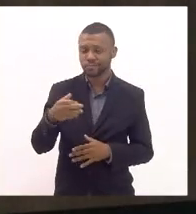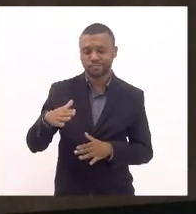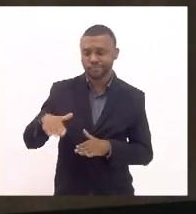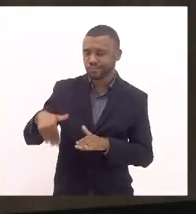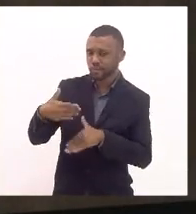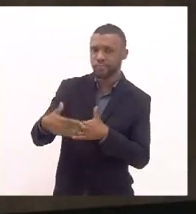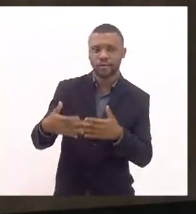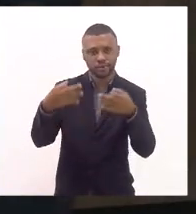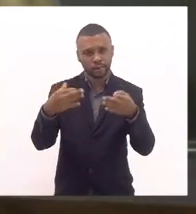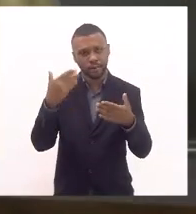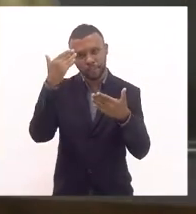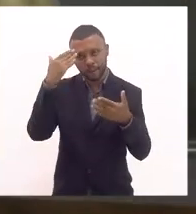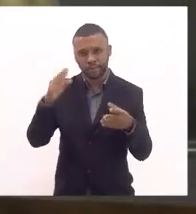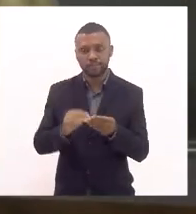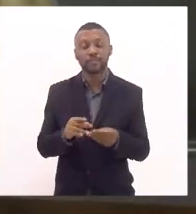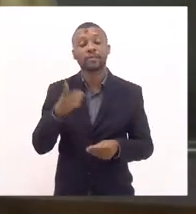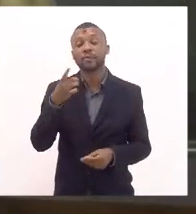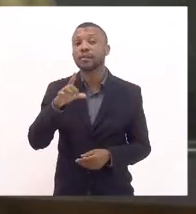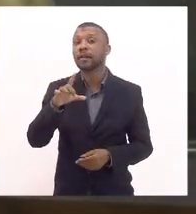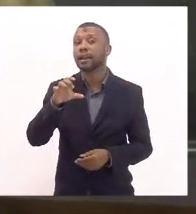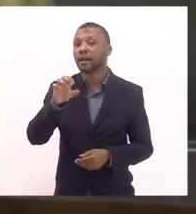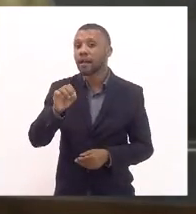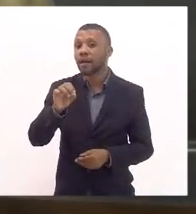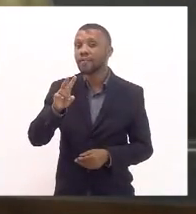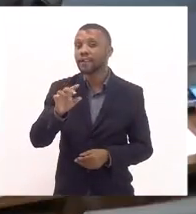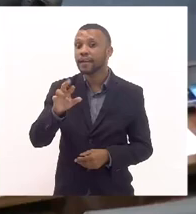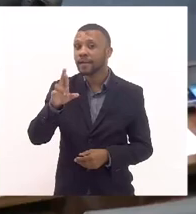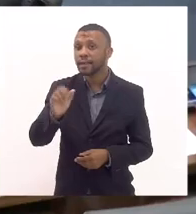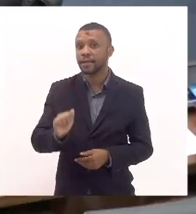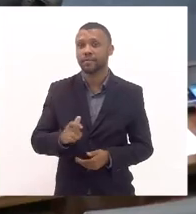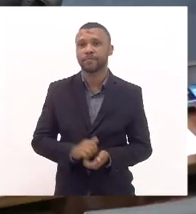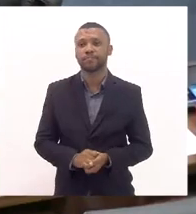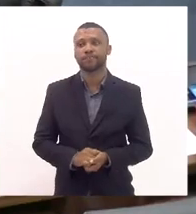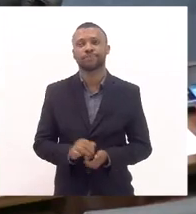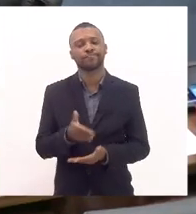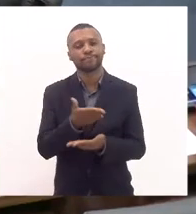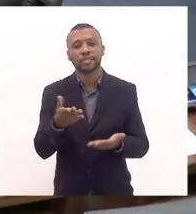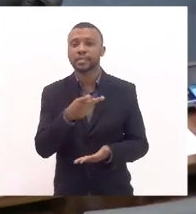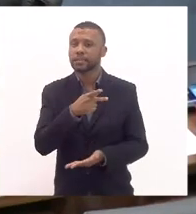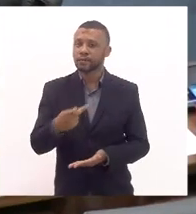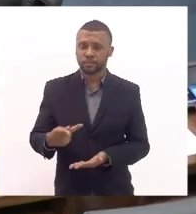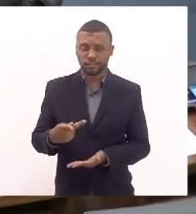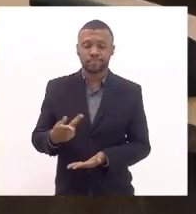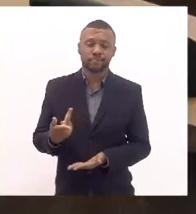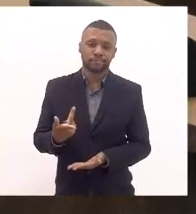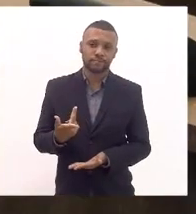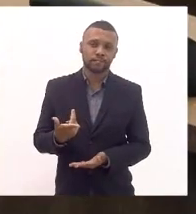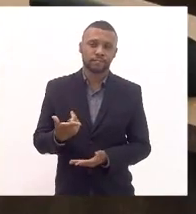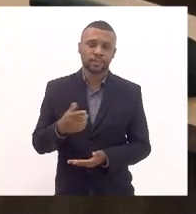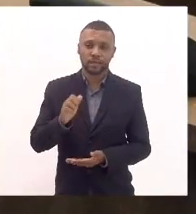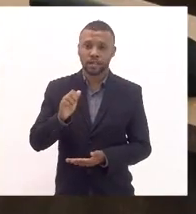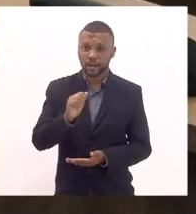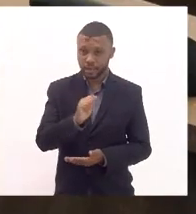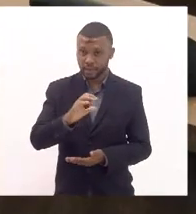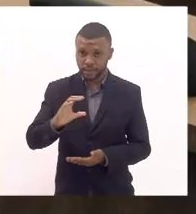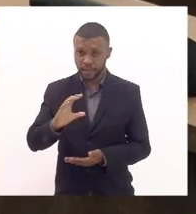enfrente as obrigado obrigado Leo Vieira senhor presidente da auxiliando o senhora Presidente